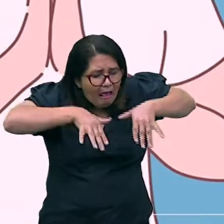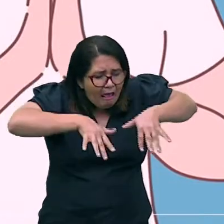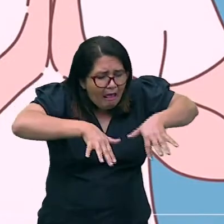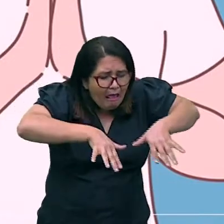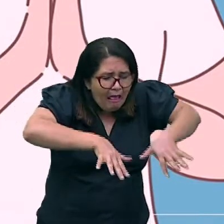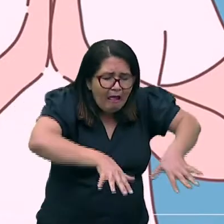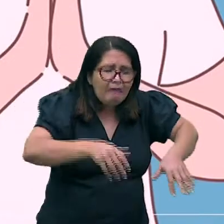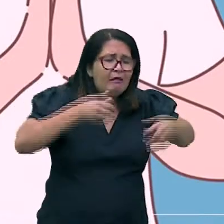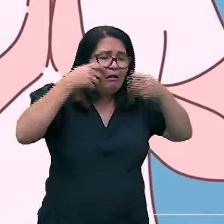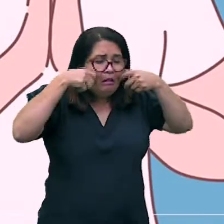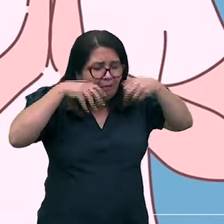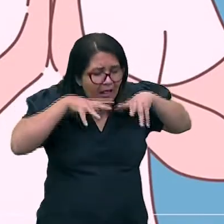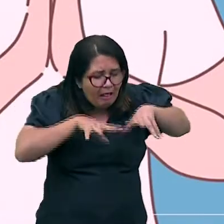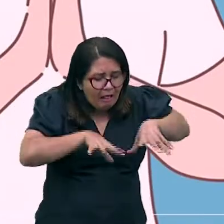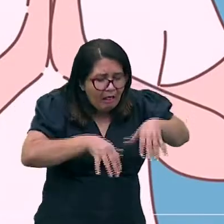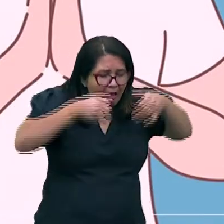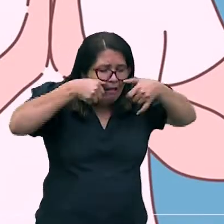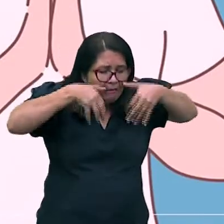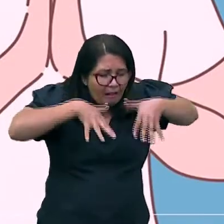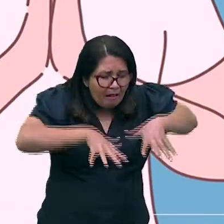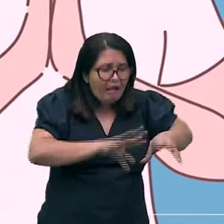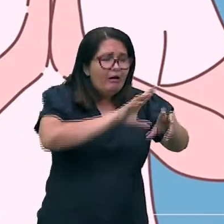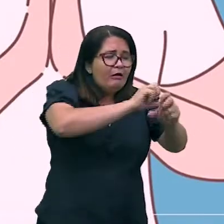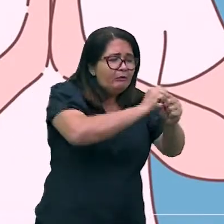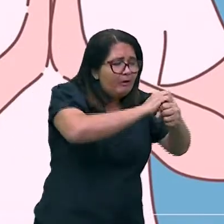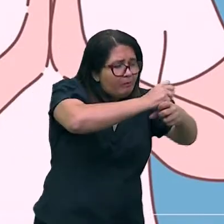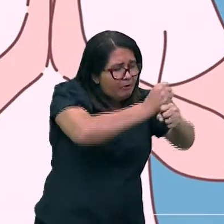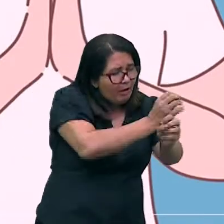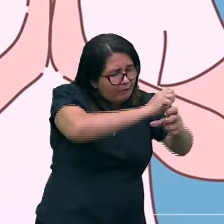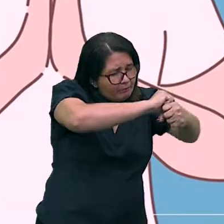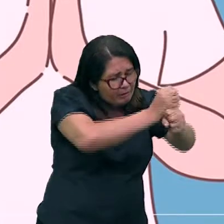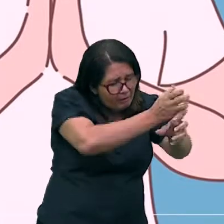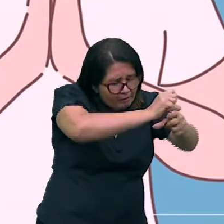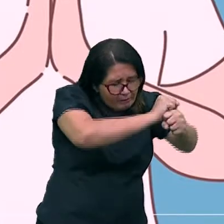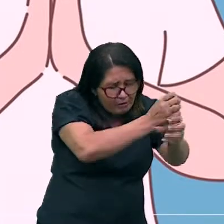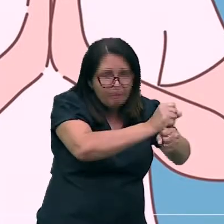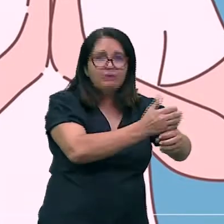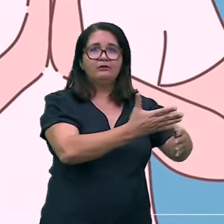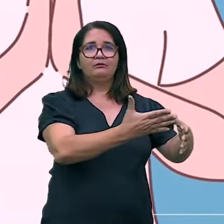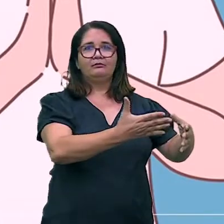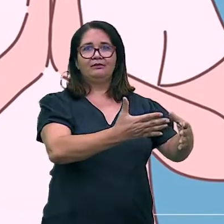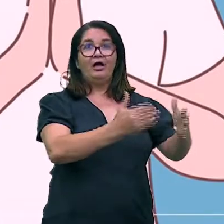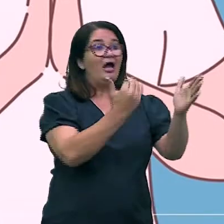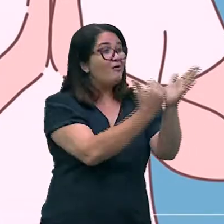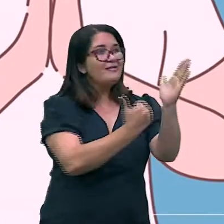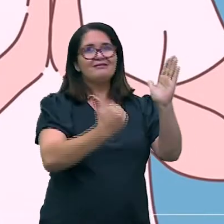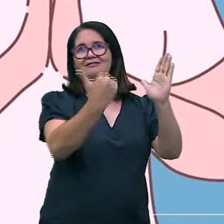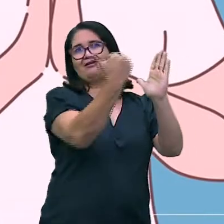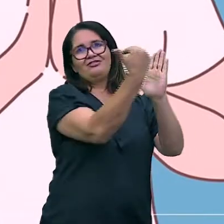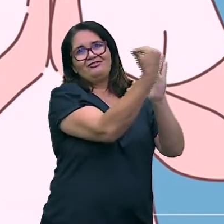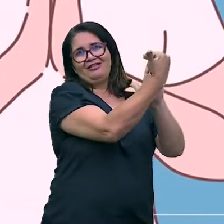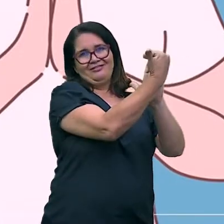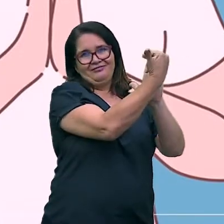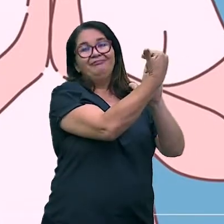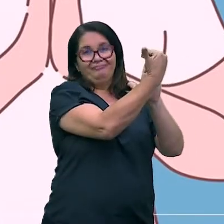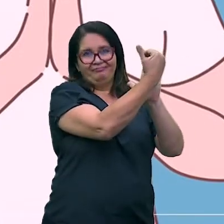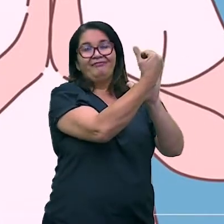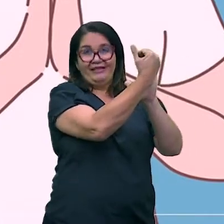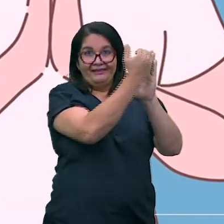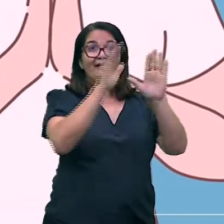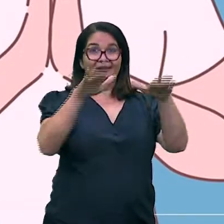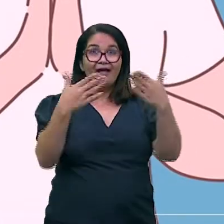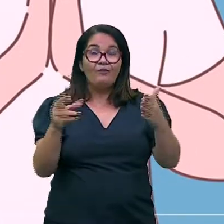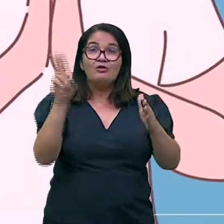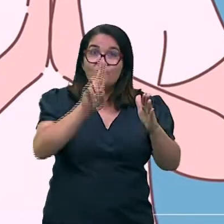é impossível. Mas usamos a hipérbole para dar ênfase ao que diremos, tá certo?